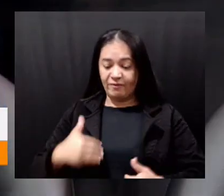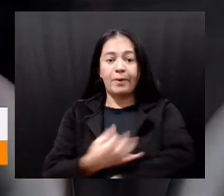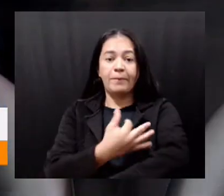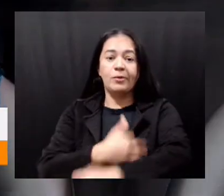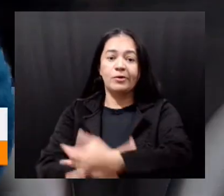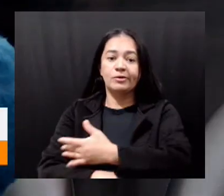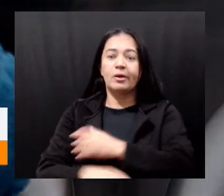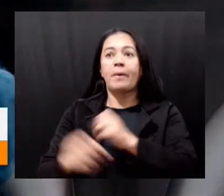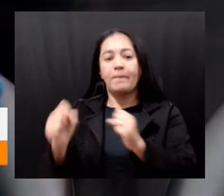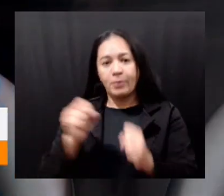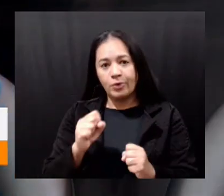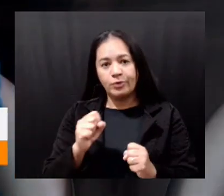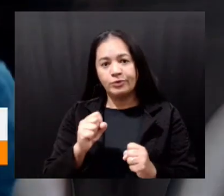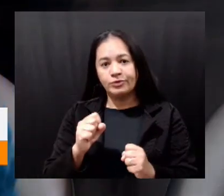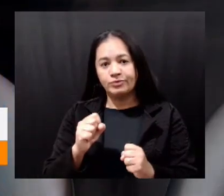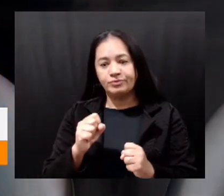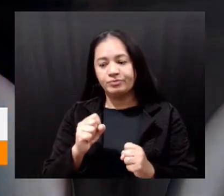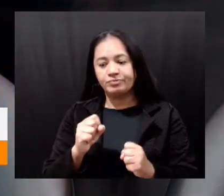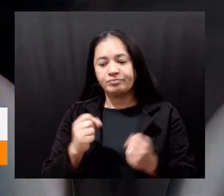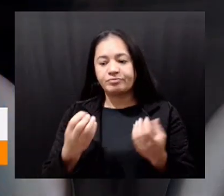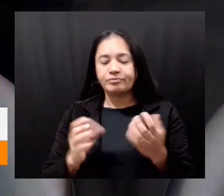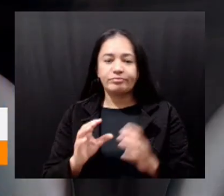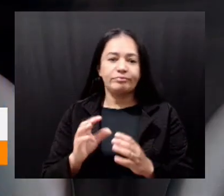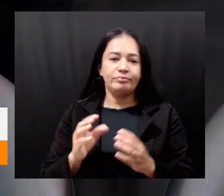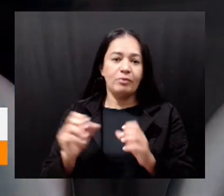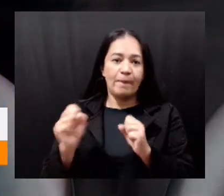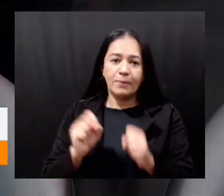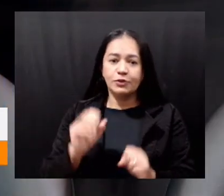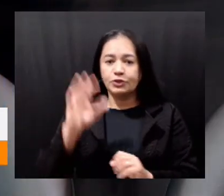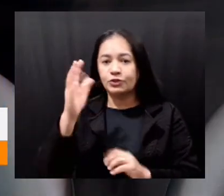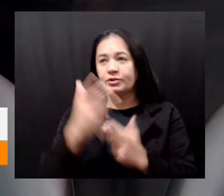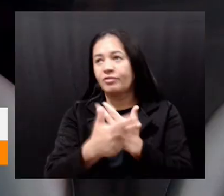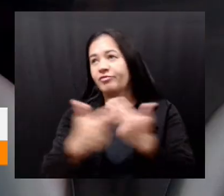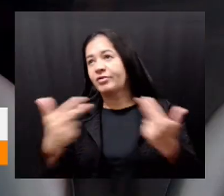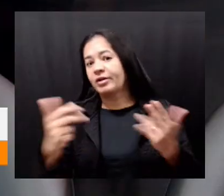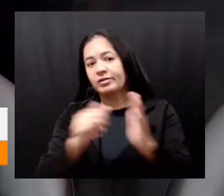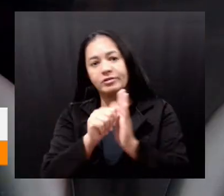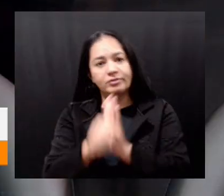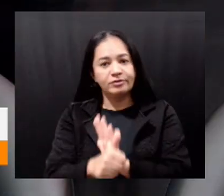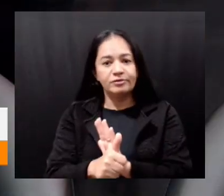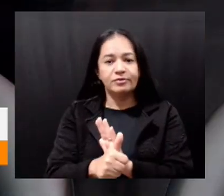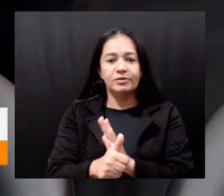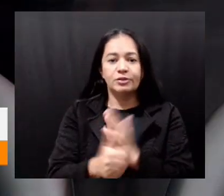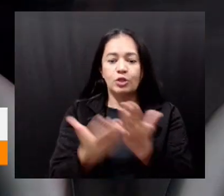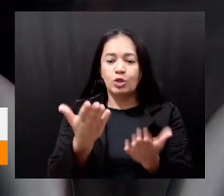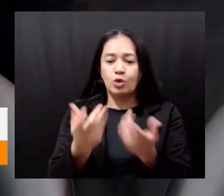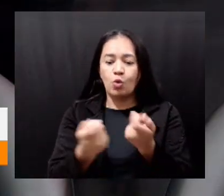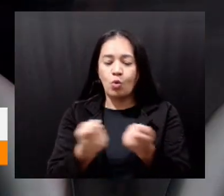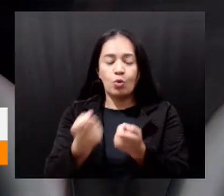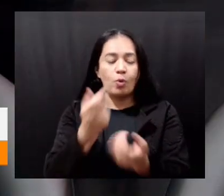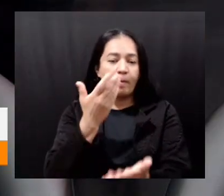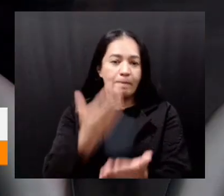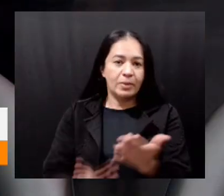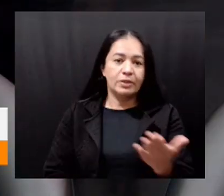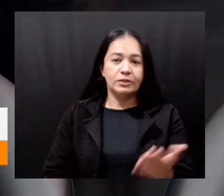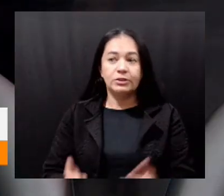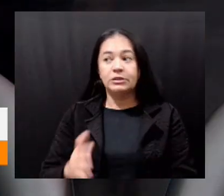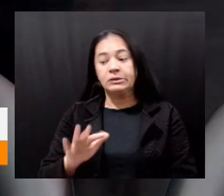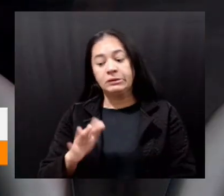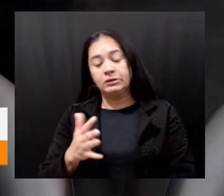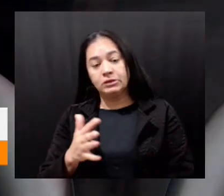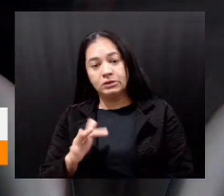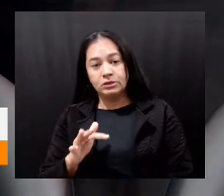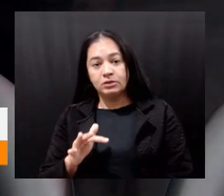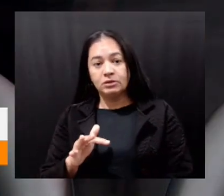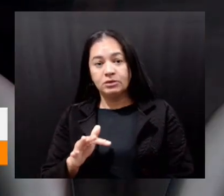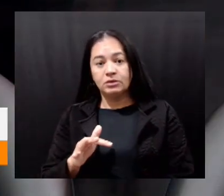né, isso acabar acontecendo diversas vezes, perder o controle, sim, quem sabe se configurar aí